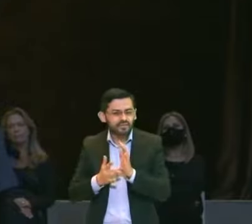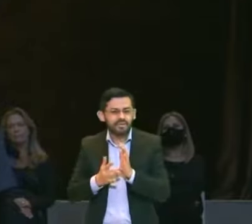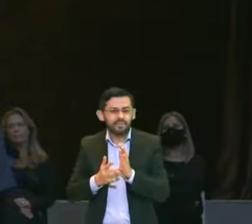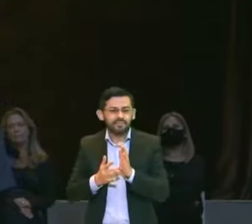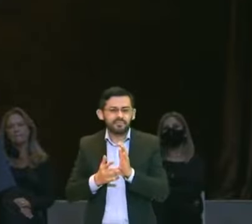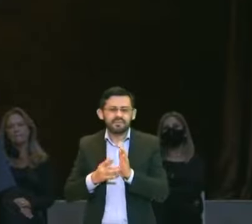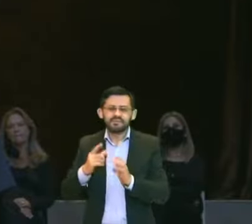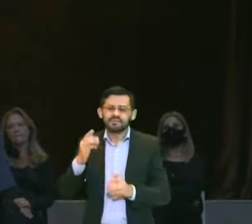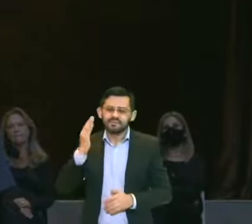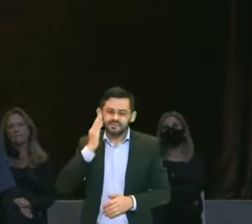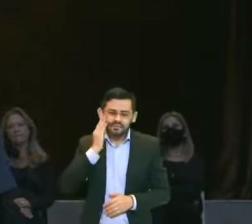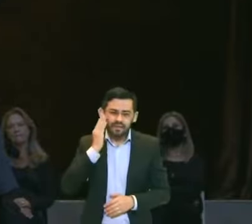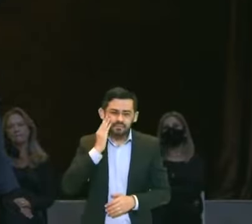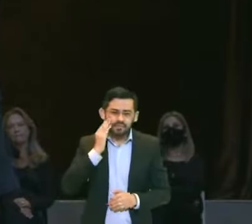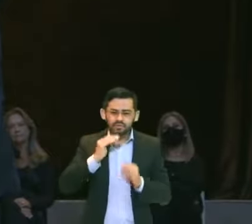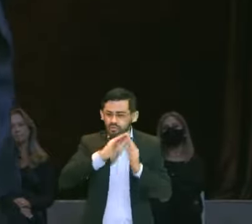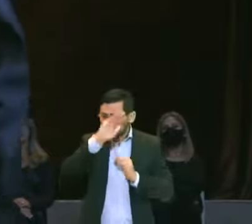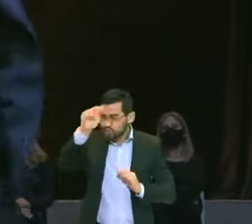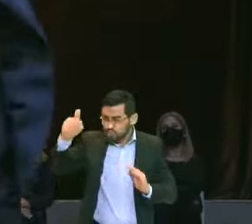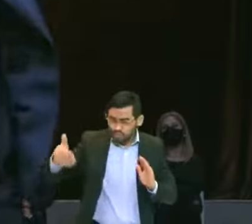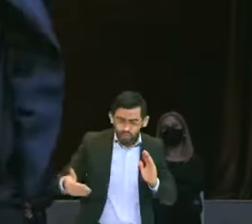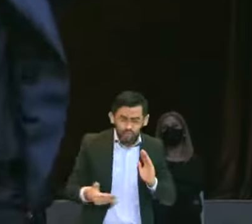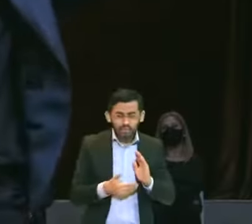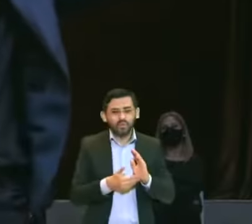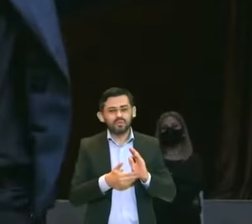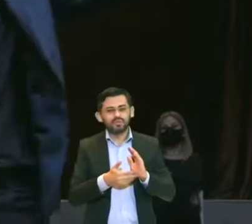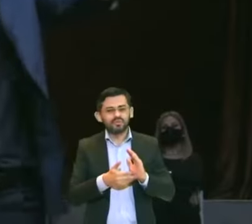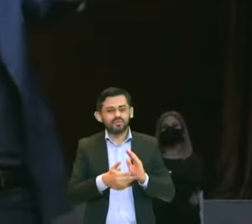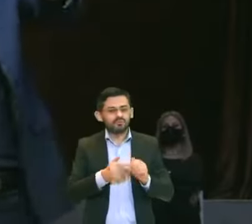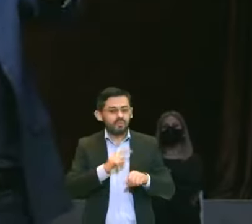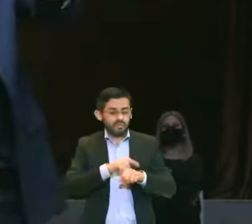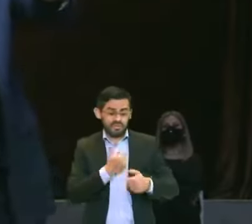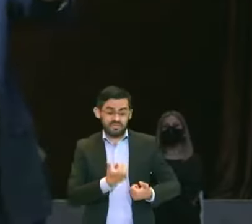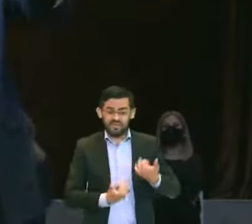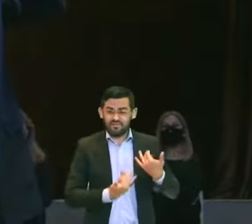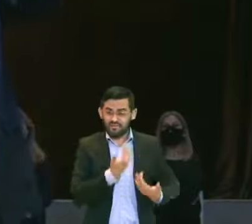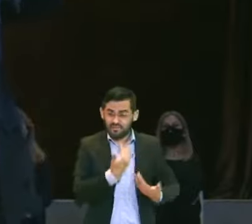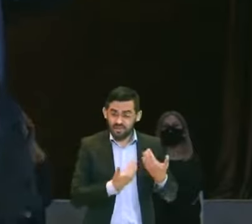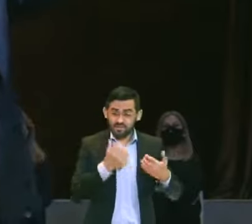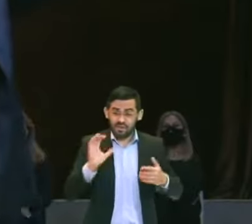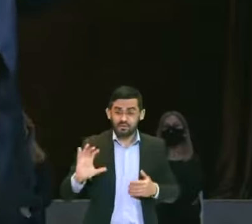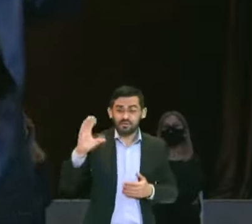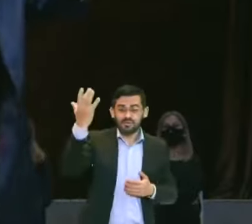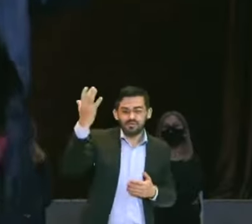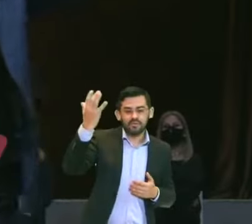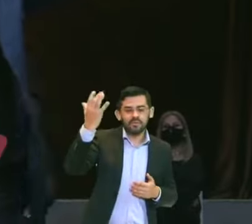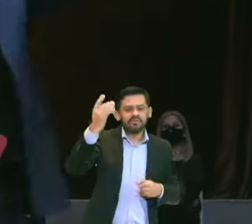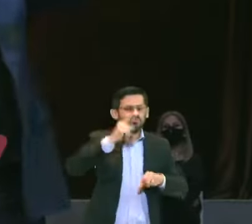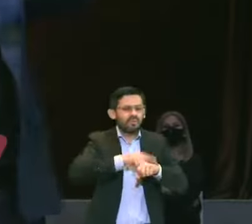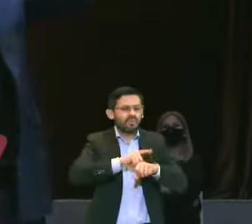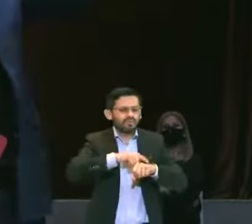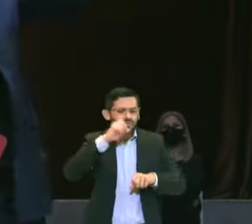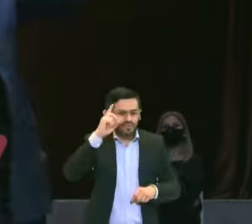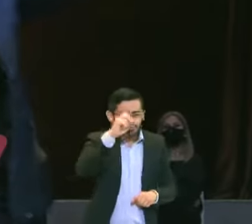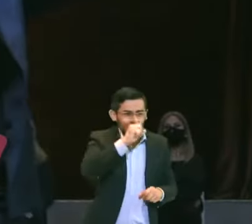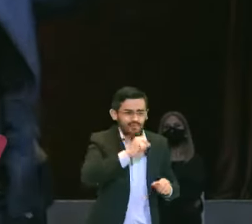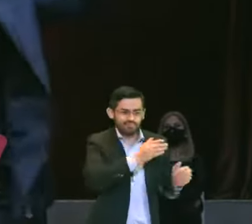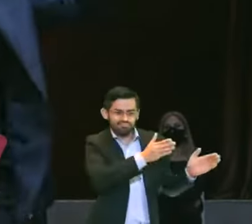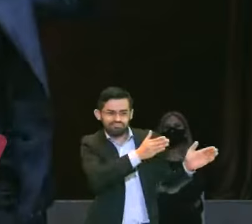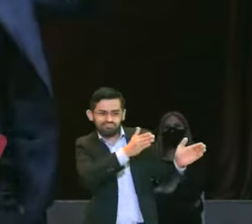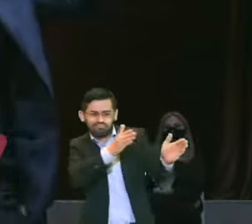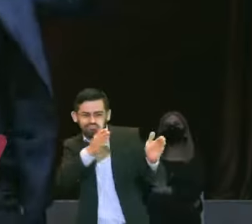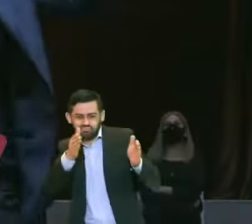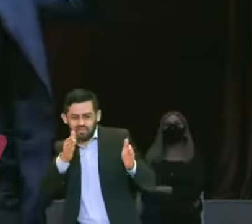grandes despertamentos espirituais vieram depois de grandes crises. A igreja vai crescer como nunca. Você